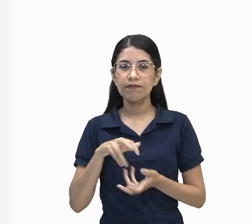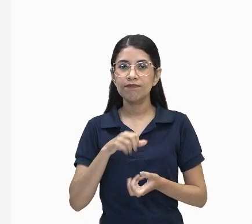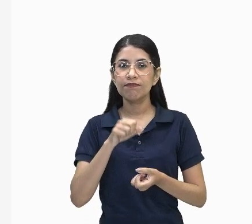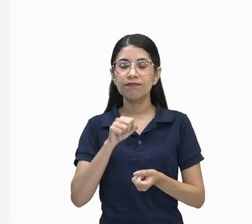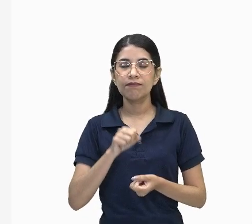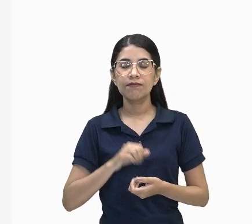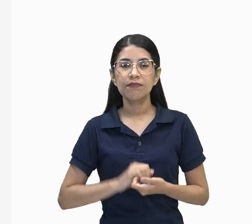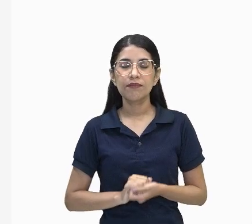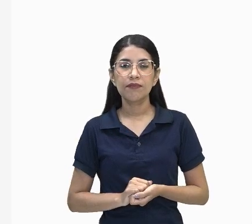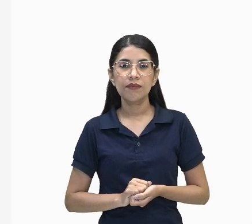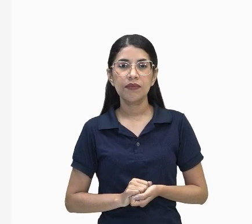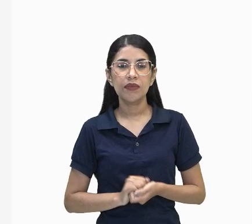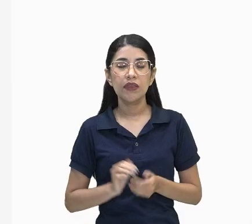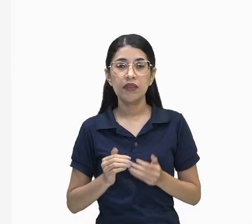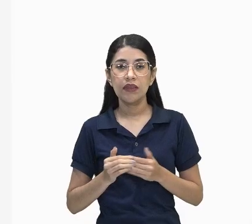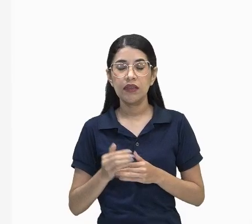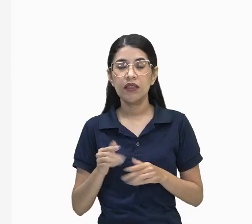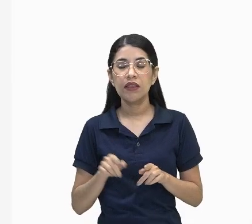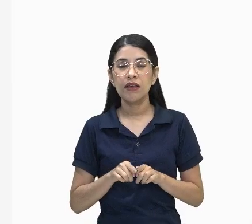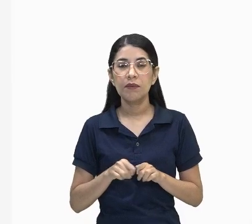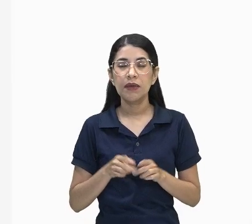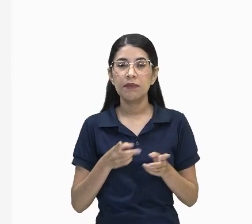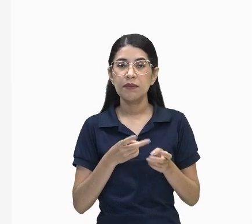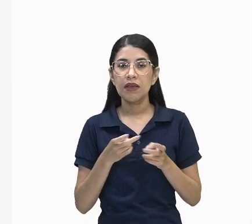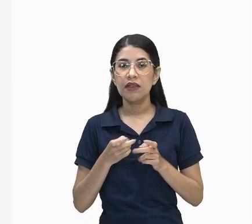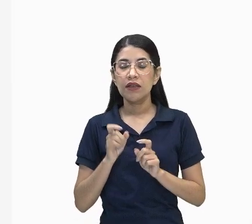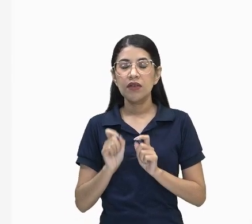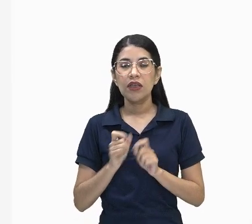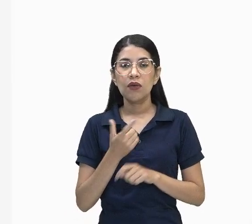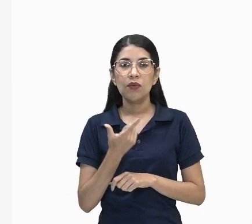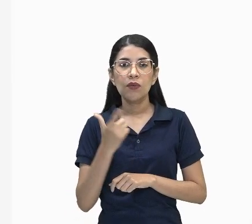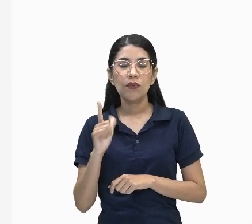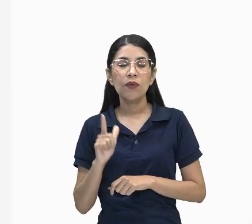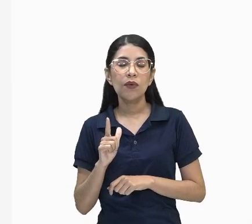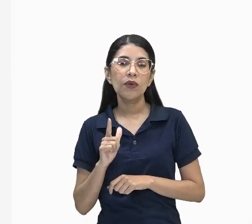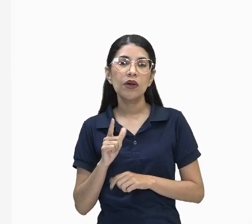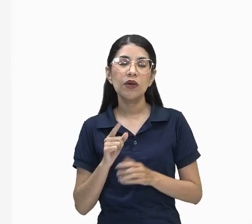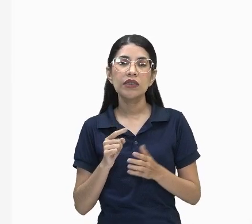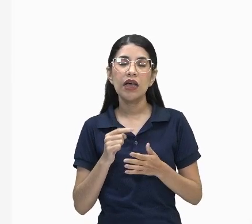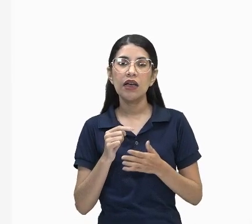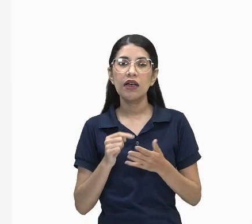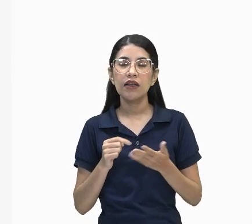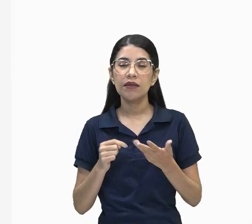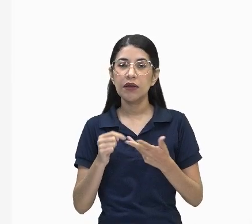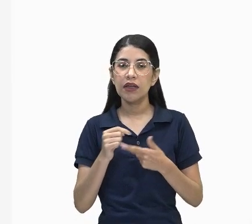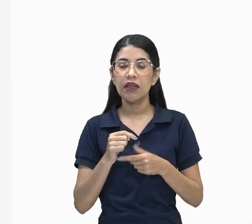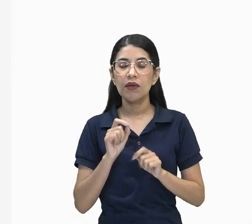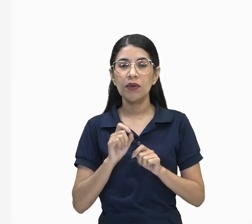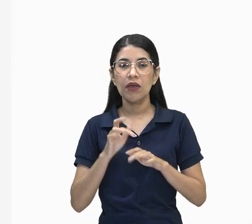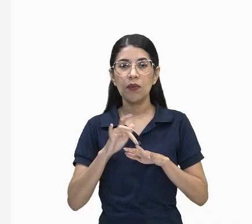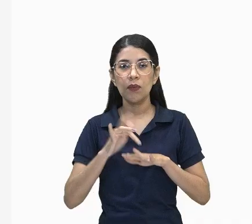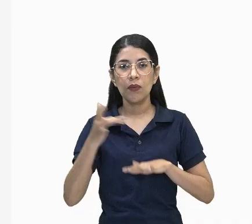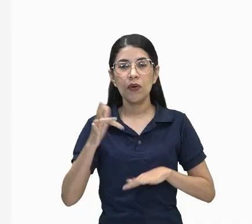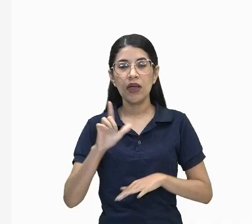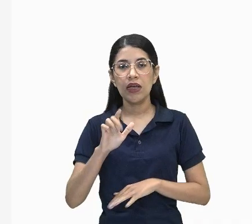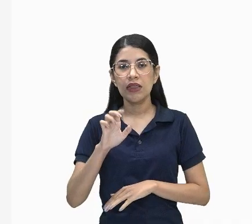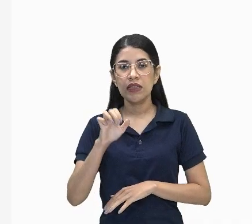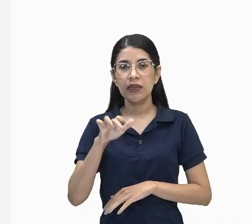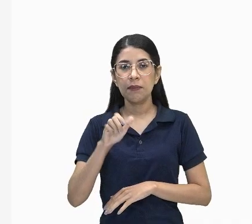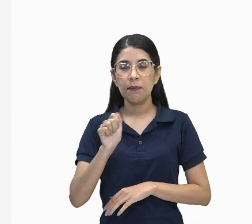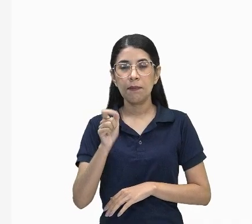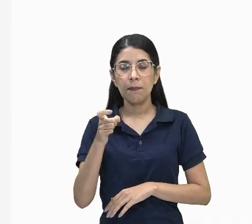Seguindo, então, nós vamos observar um outro elemento da narrativa, que é o clímax, o